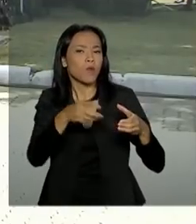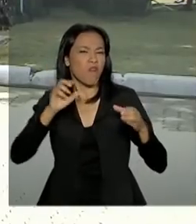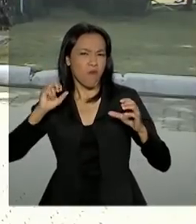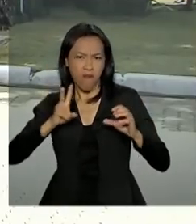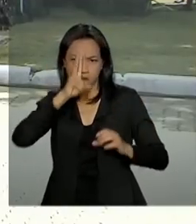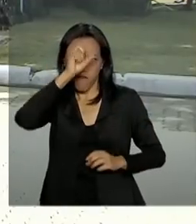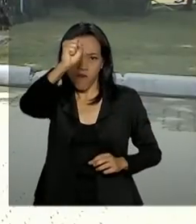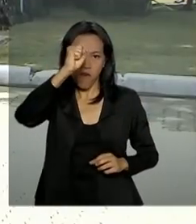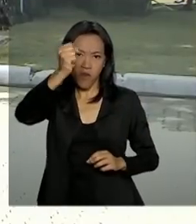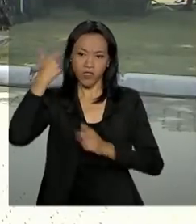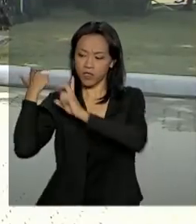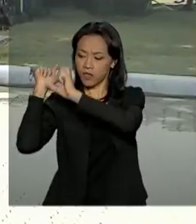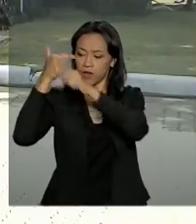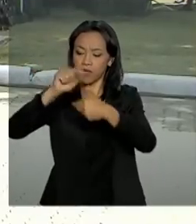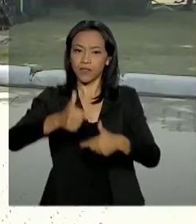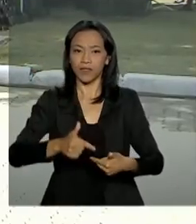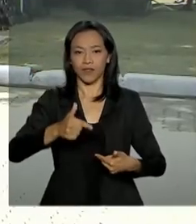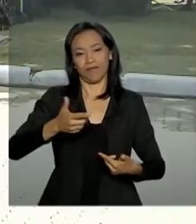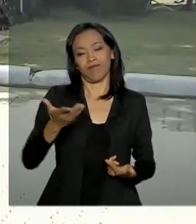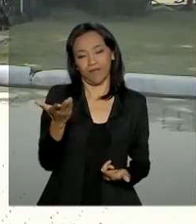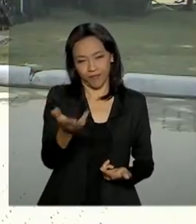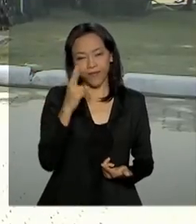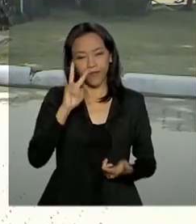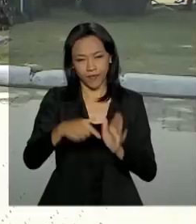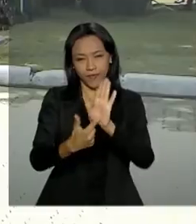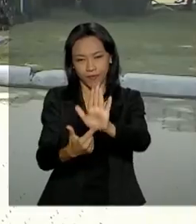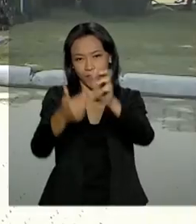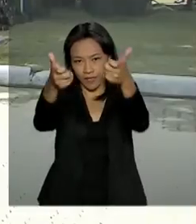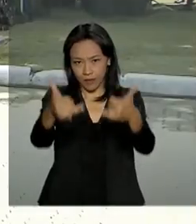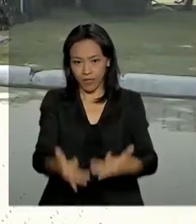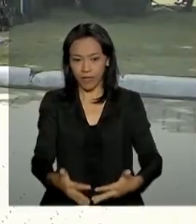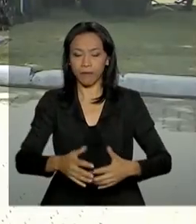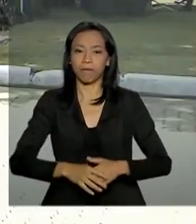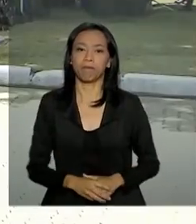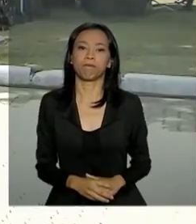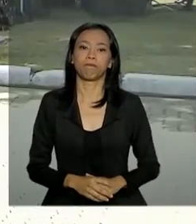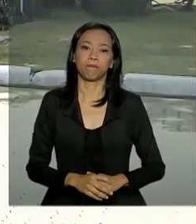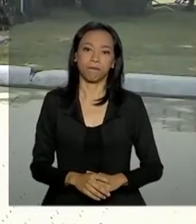do Exército. Vamos ouvir as palavras do comandante que está assumindo aqui o regimento.